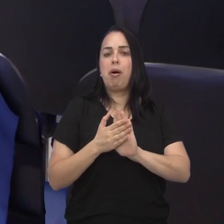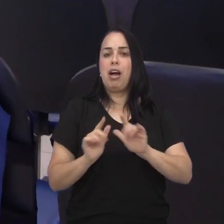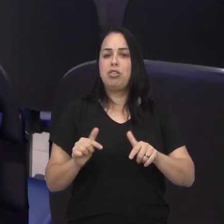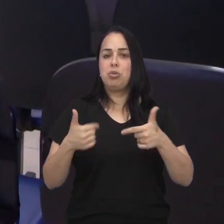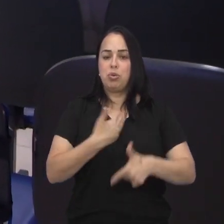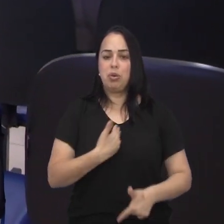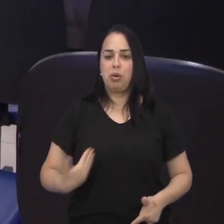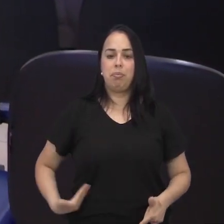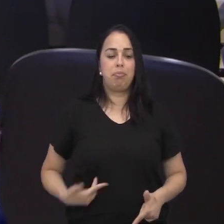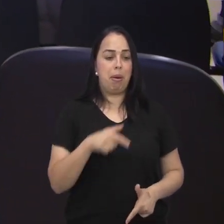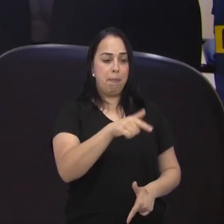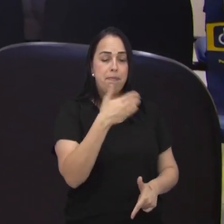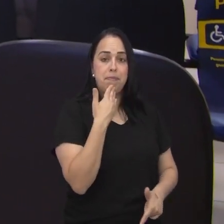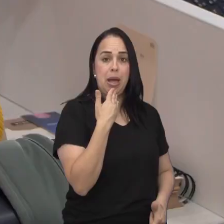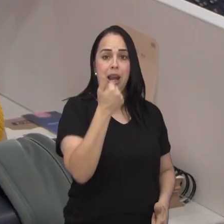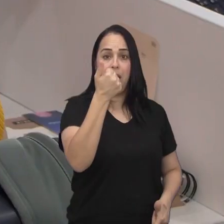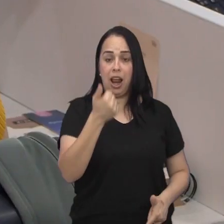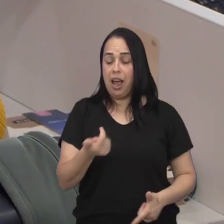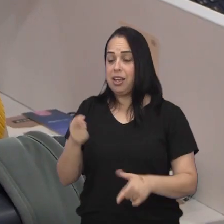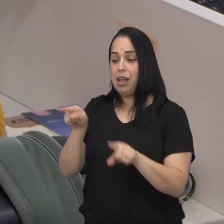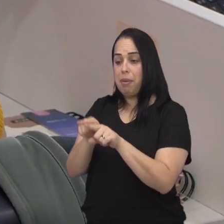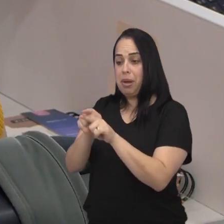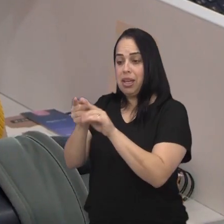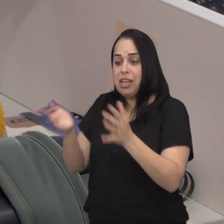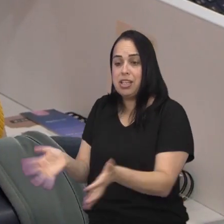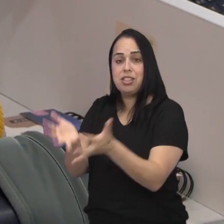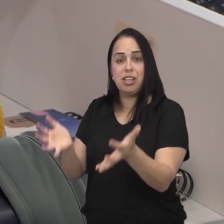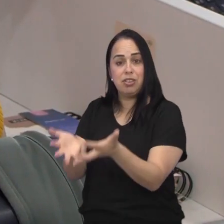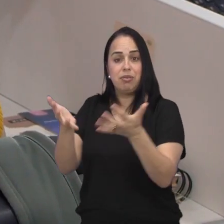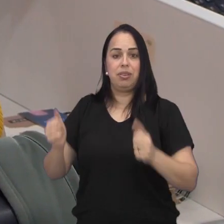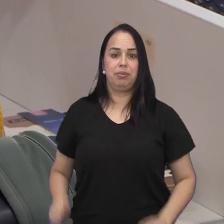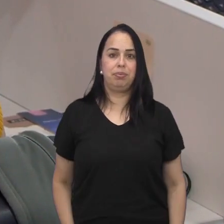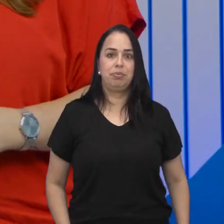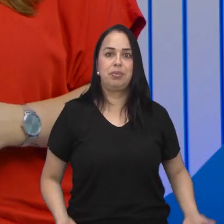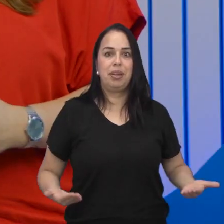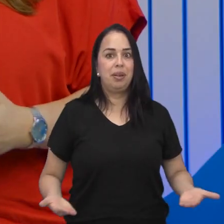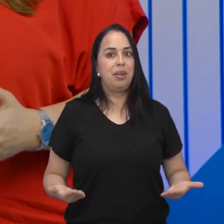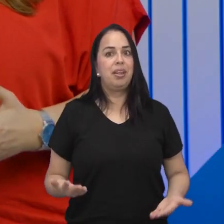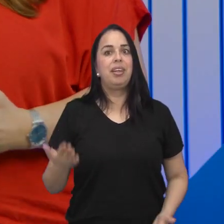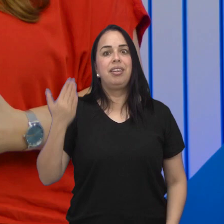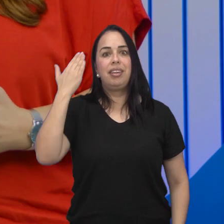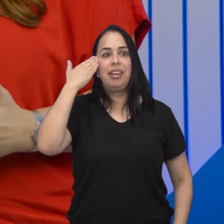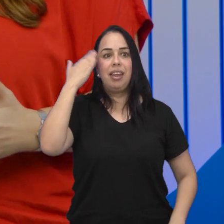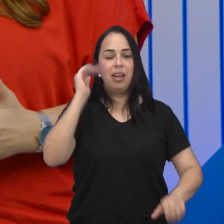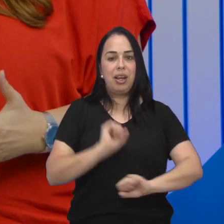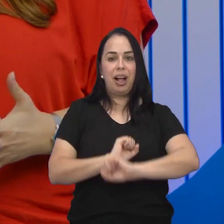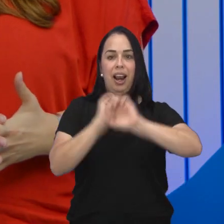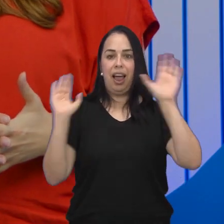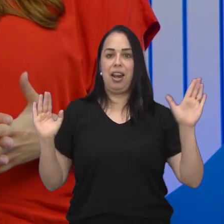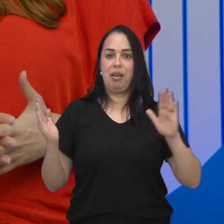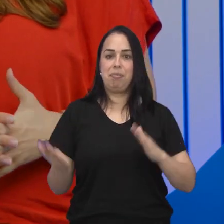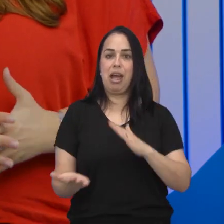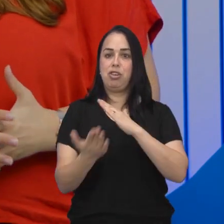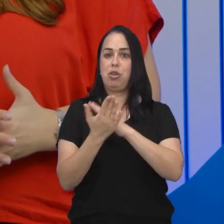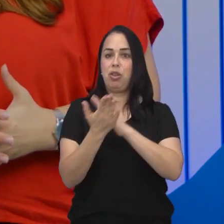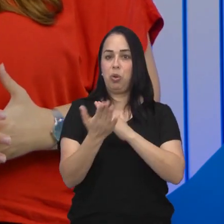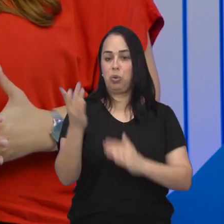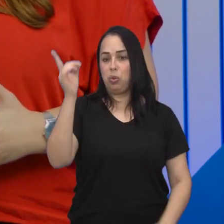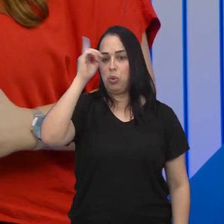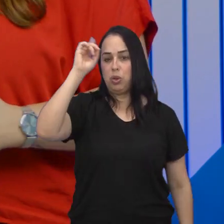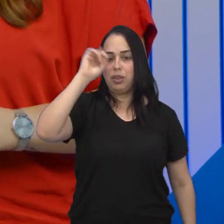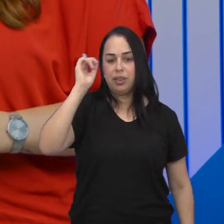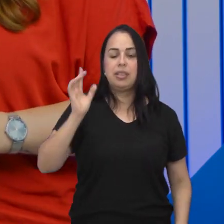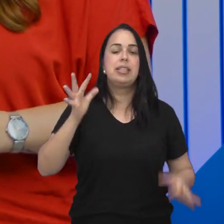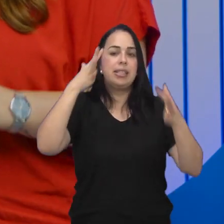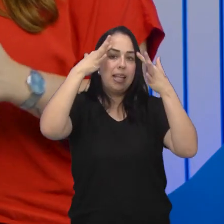para aprimorar o atendimento público e incentivar empresas privadas. Bom, entender esses pontos ajuda bastante no nosso dia a